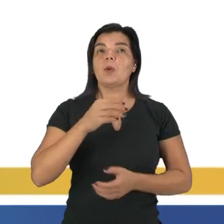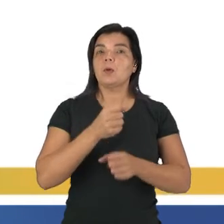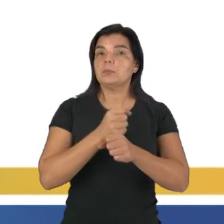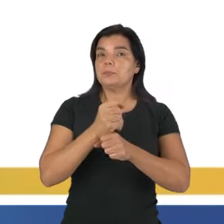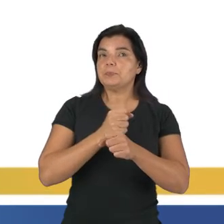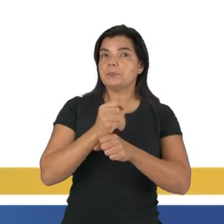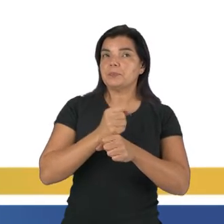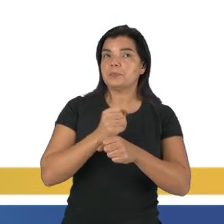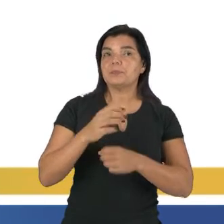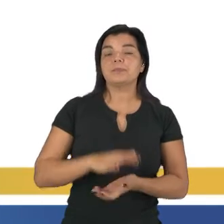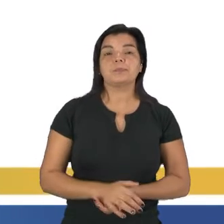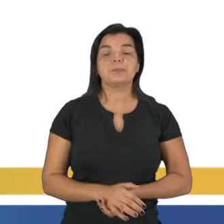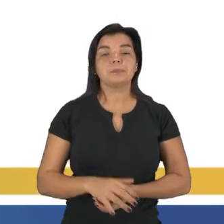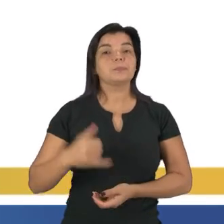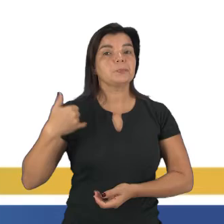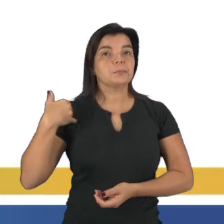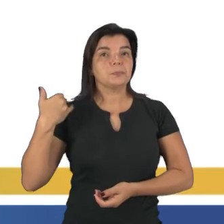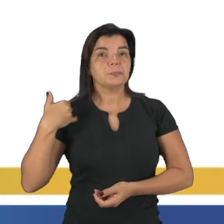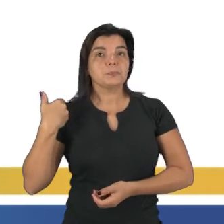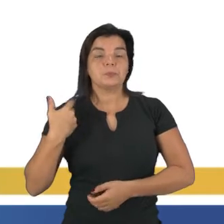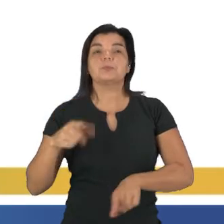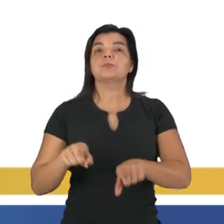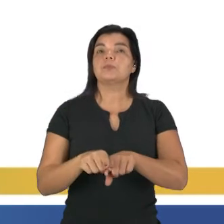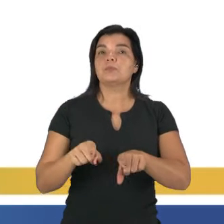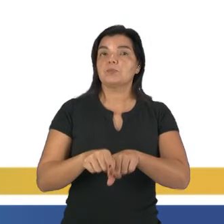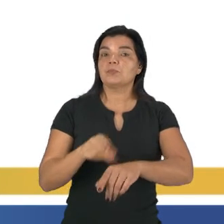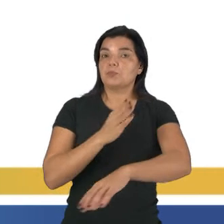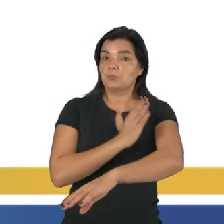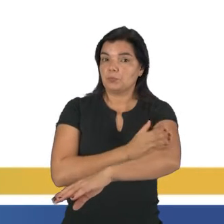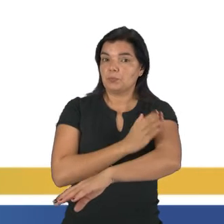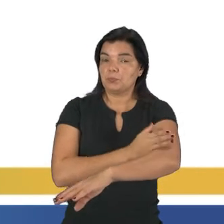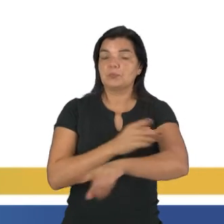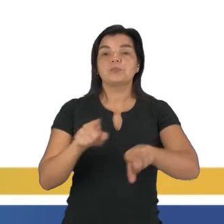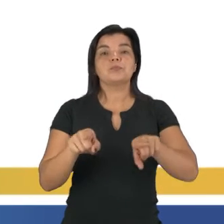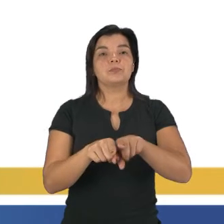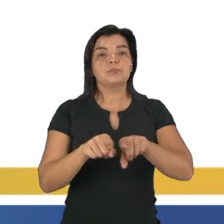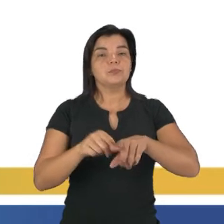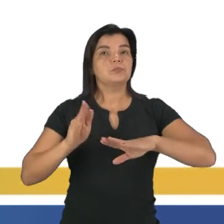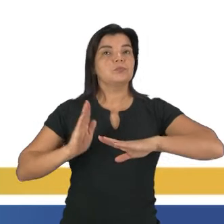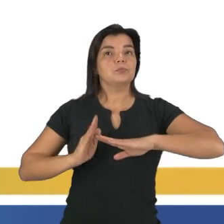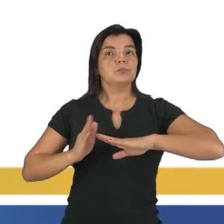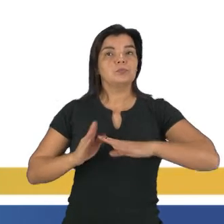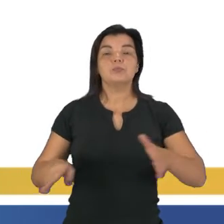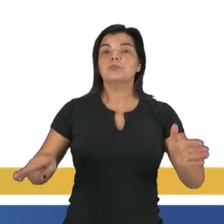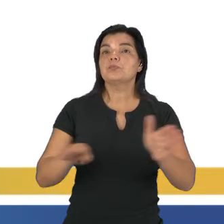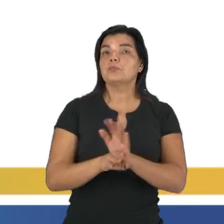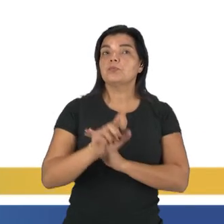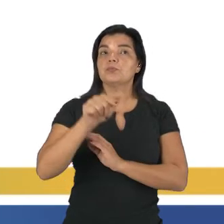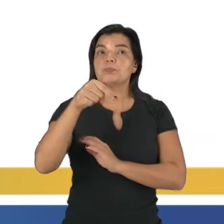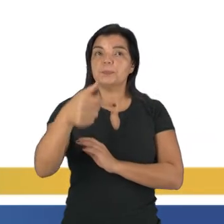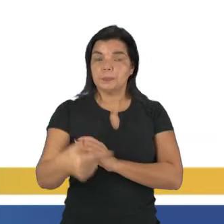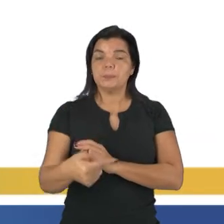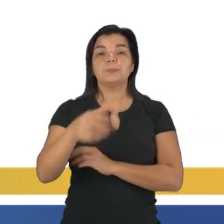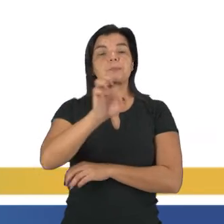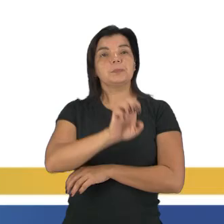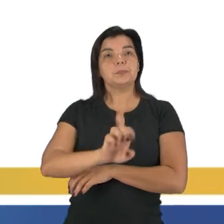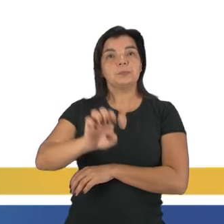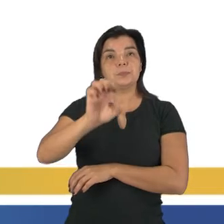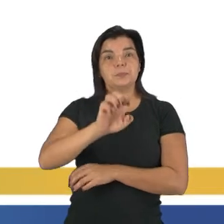longo das idades moderna e contemporânea, notamos a chegada de outros povos de origem